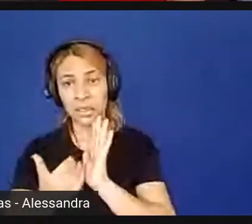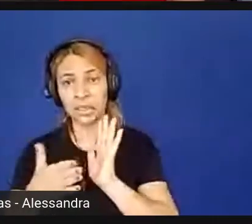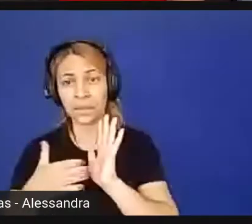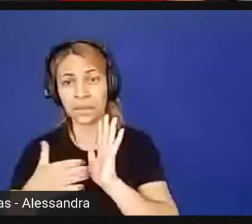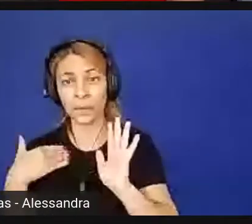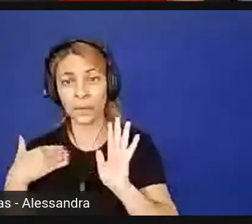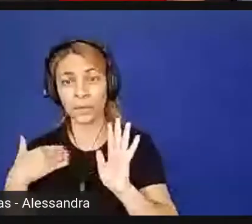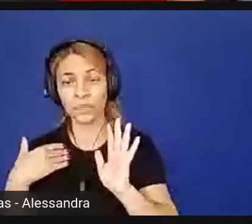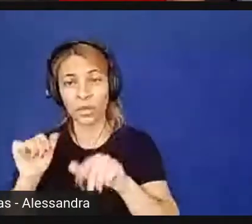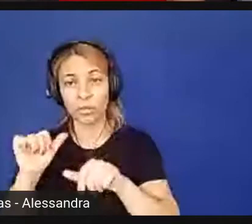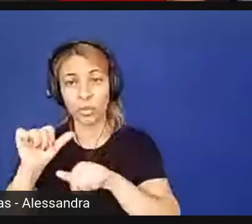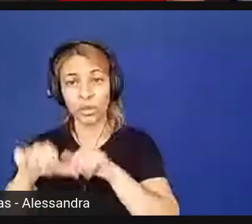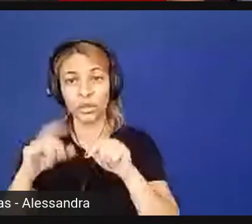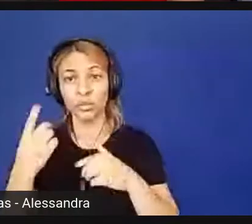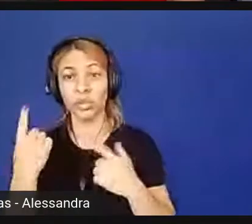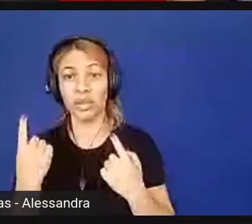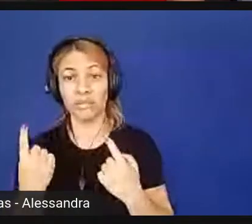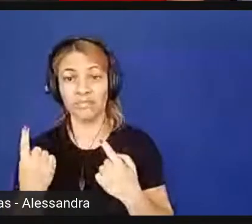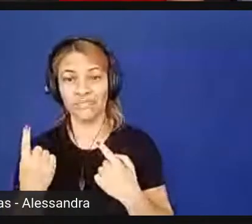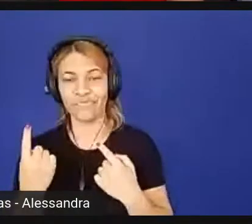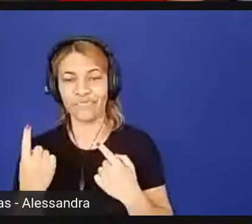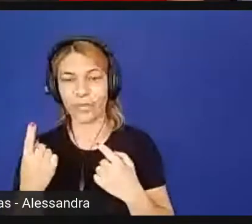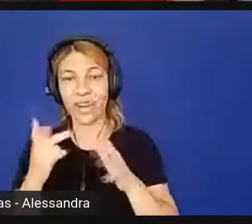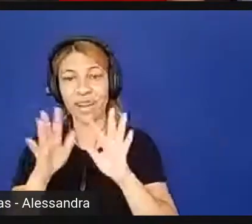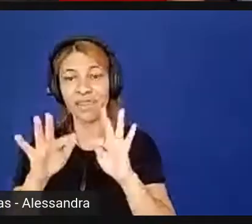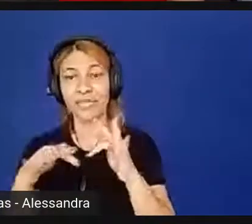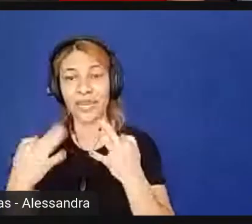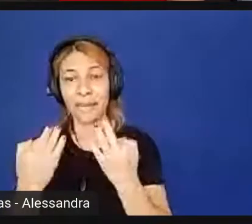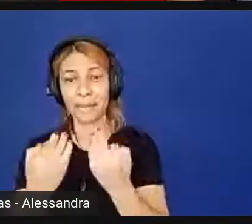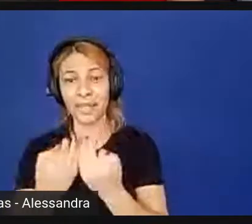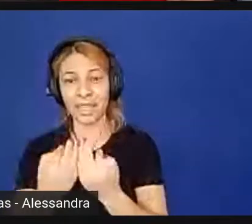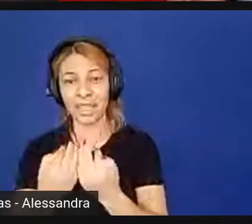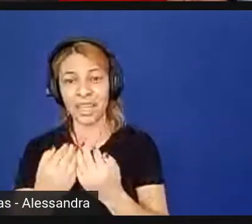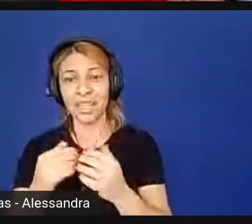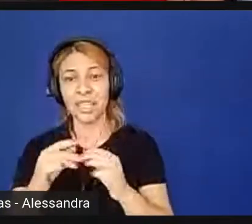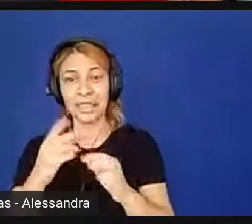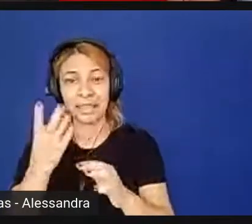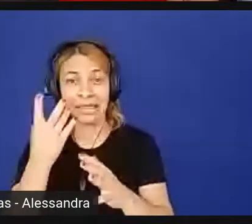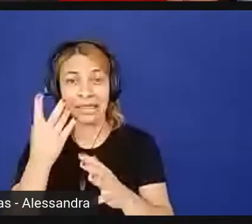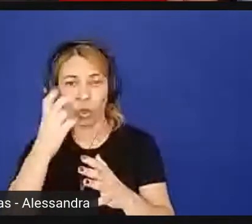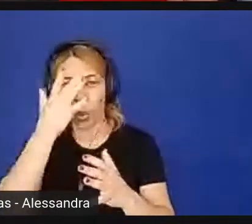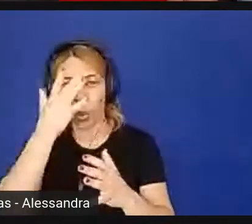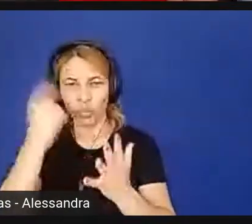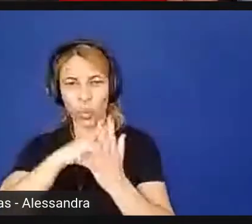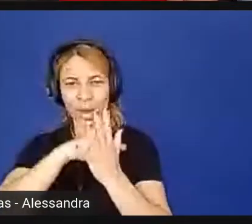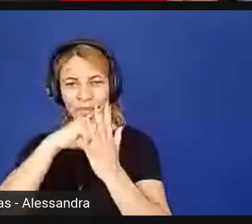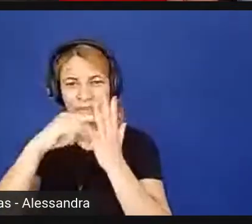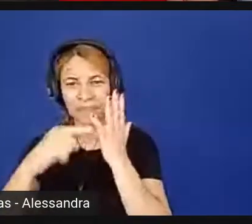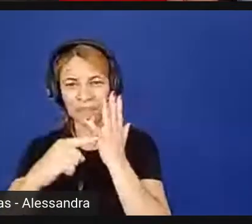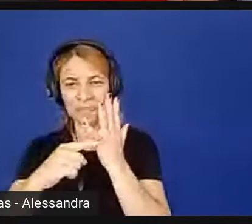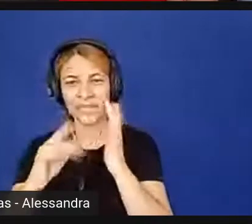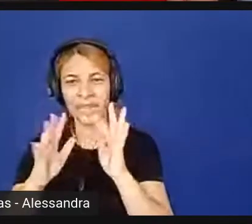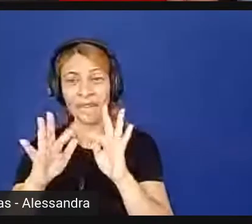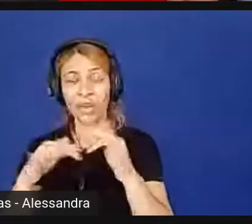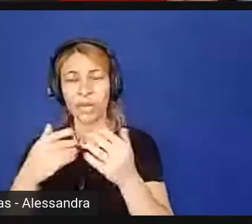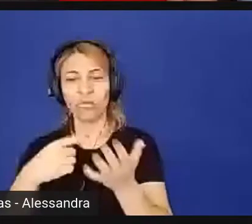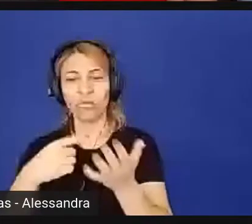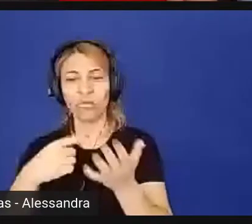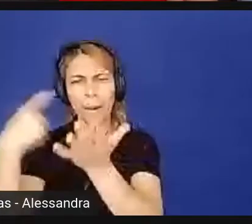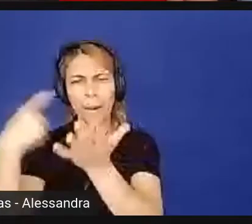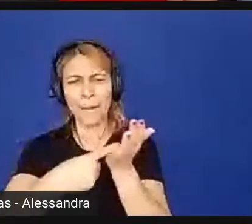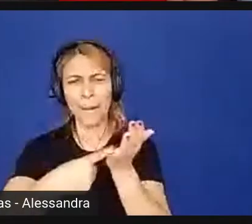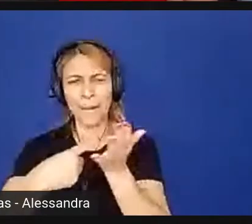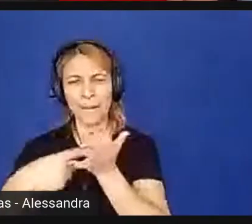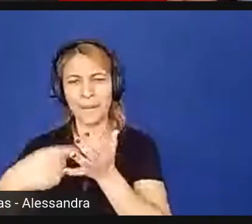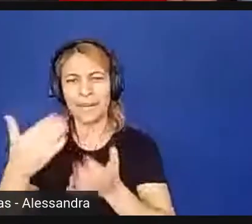não sou só eu. Eu e mais 5 pessoas, que a família é grande, a gente se propôs a cada um a perder 10 quilos. Eu não estou